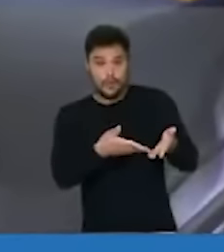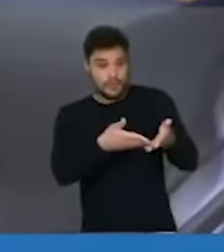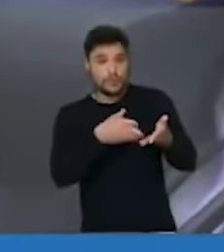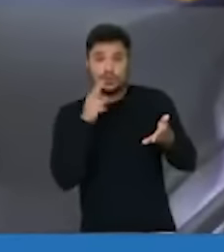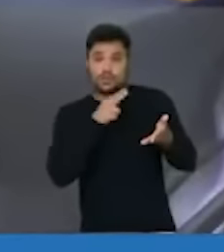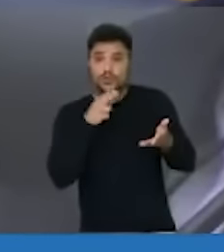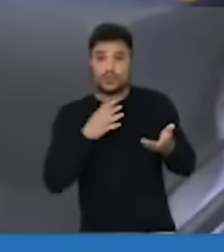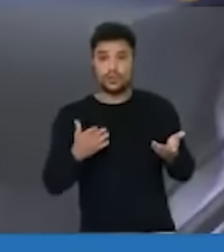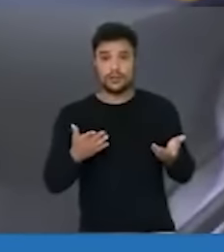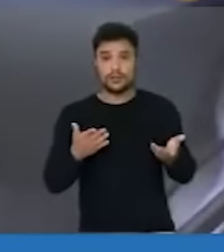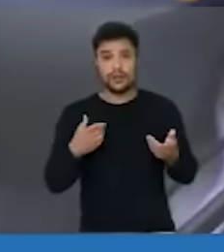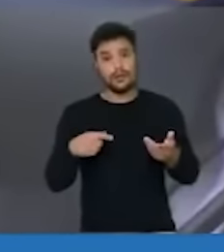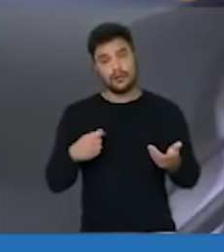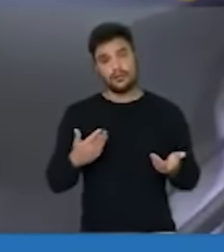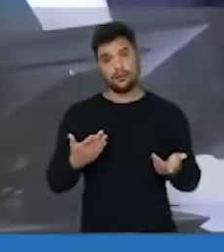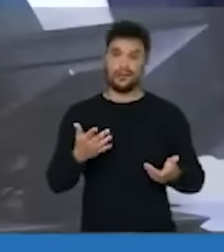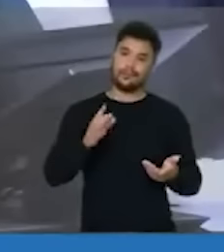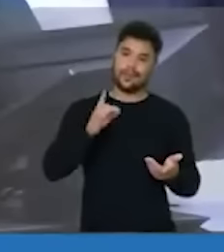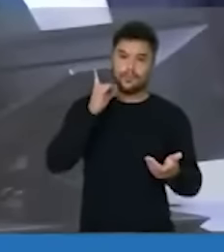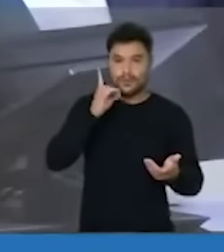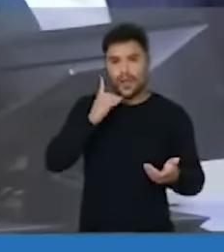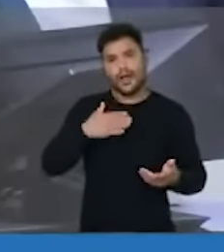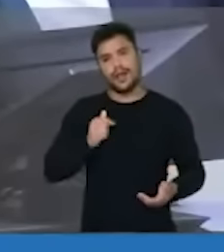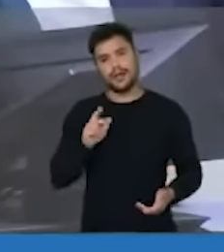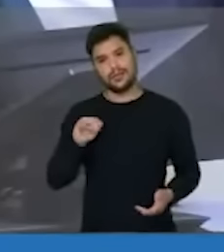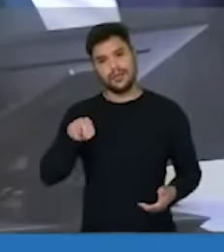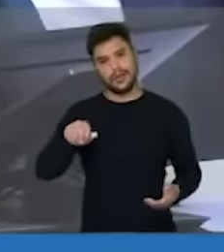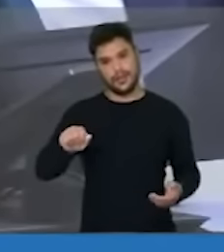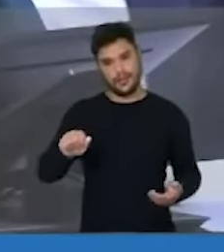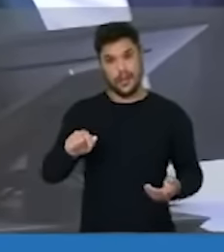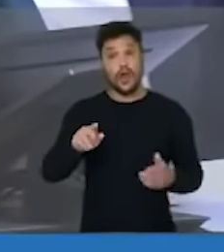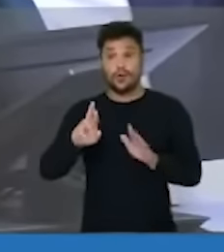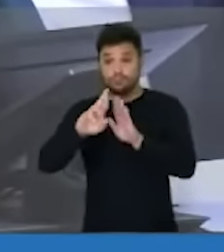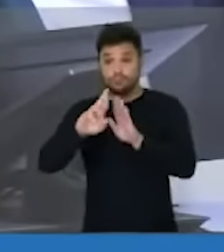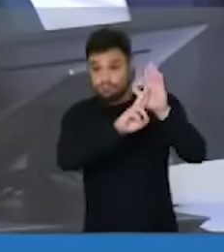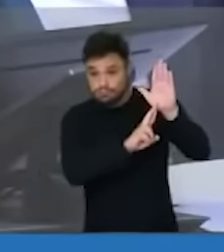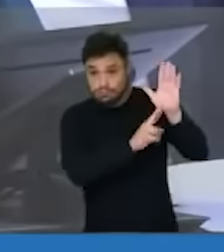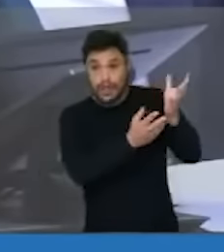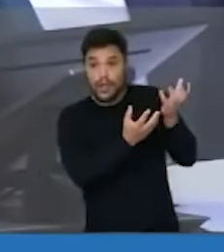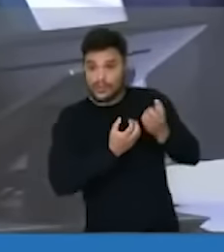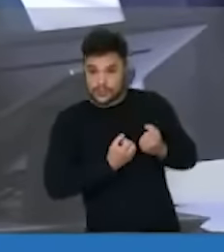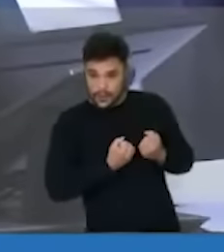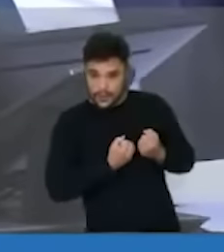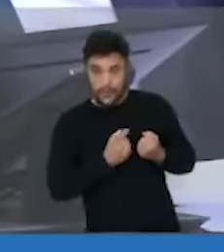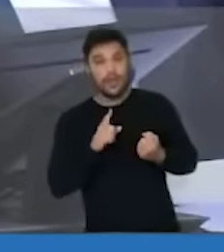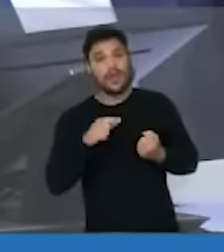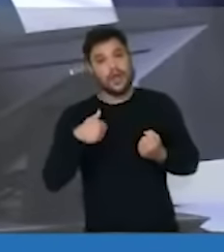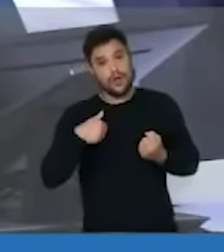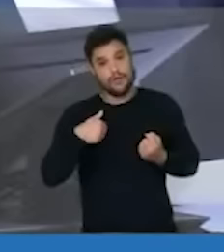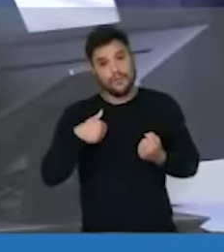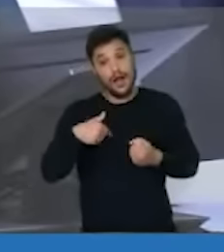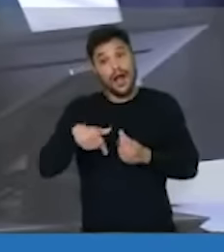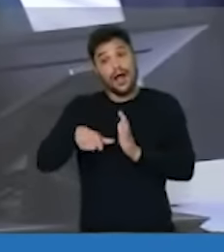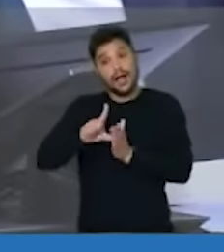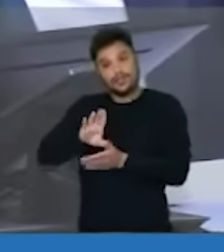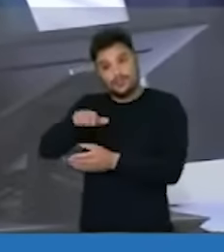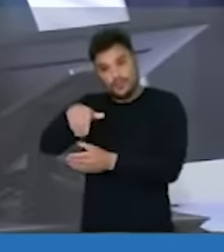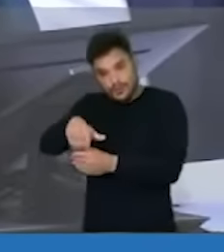urgência, Deputada Adriana. Presidente. Recolhi a questão de ordem, Vossa Excelência, responderei aqui antes da